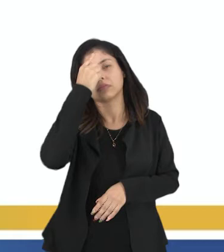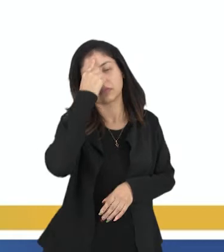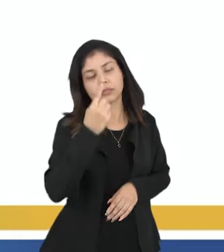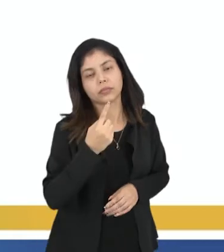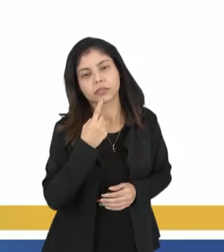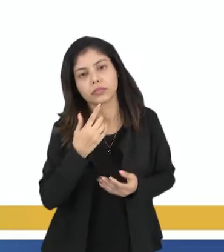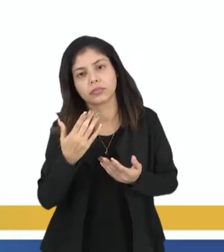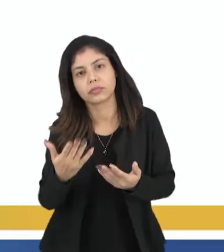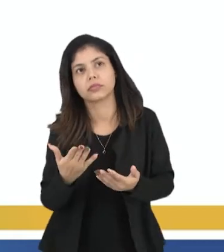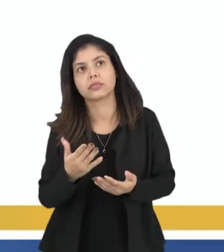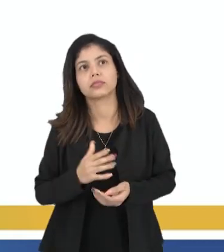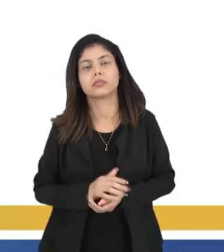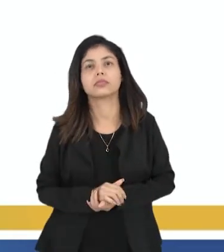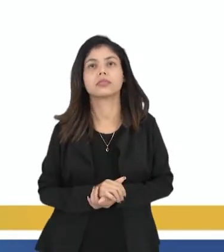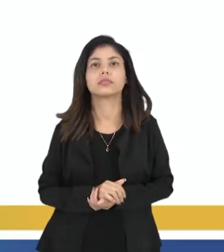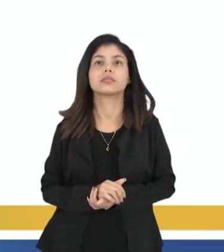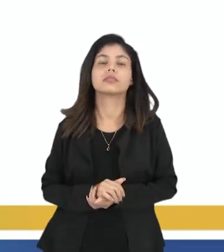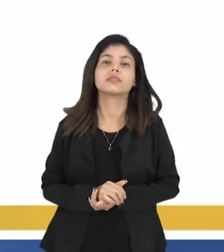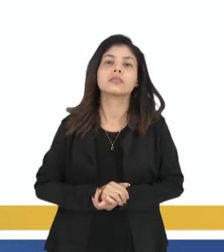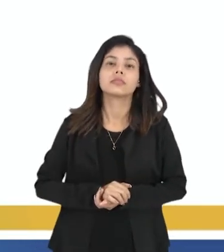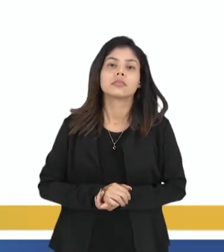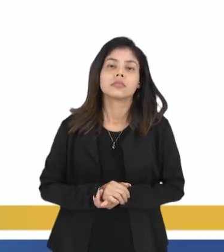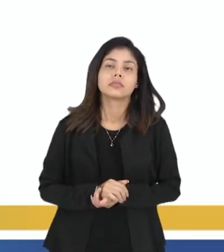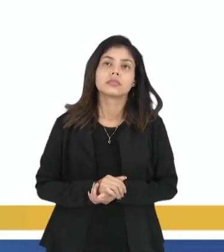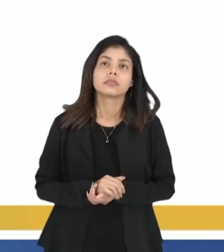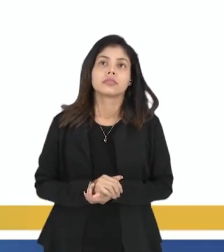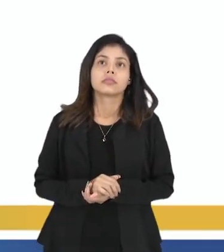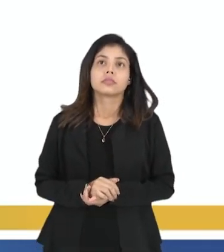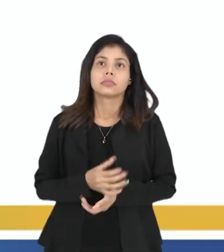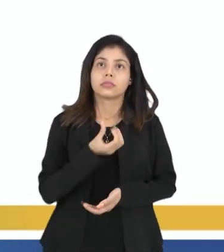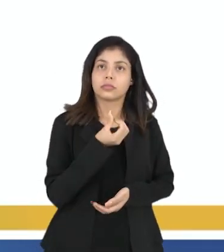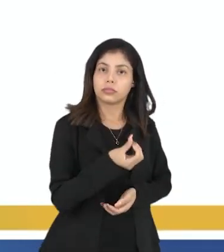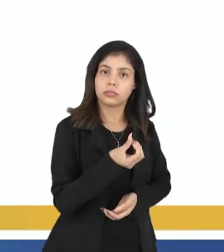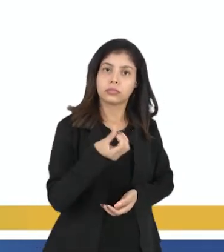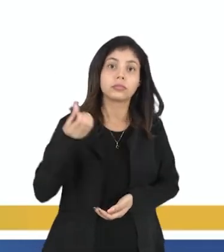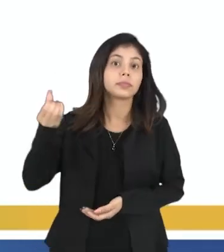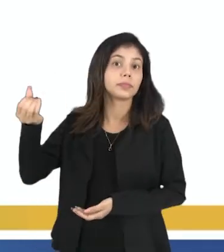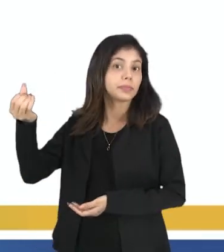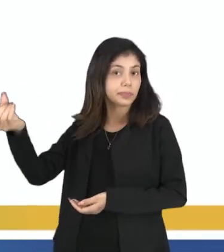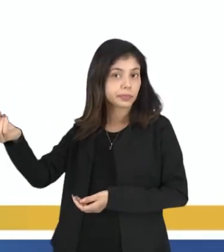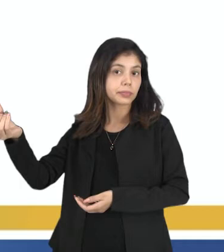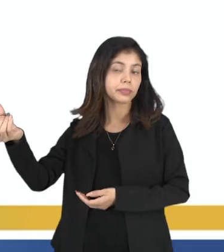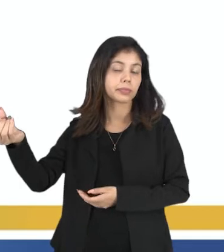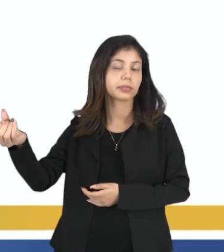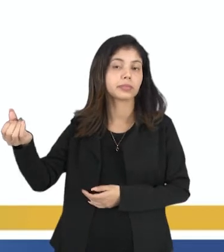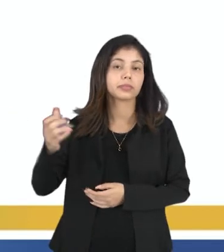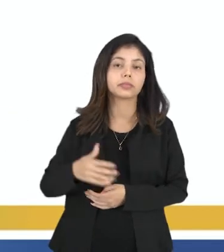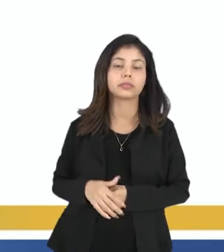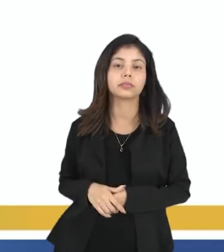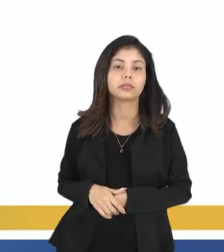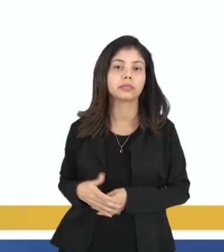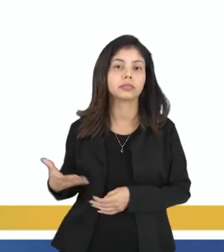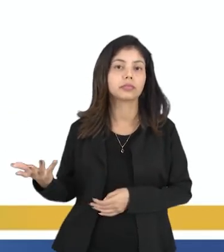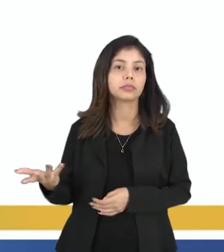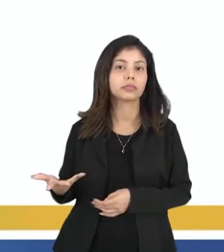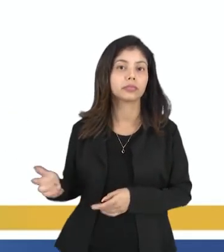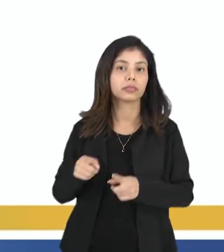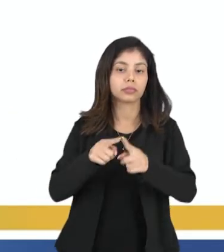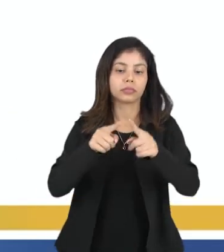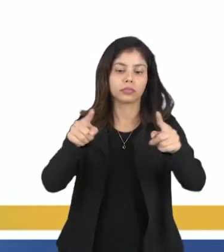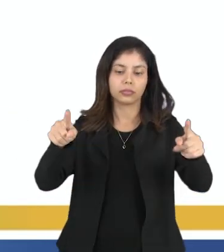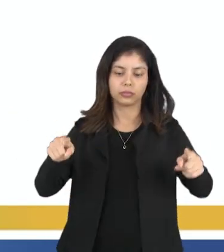conforme a figura ao lado então vocês vão perceber que ela é uma figura de base